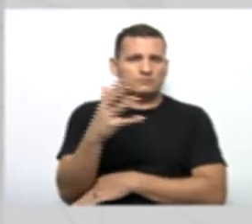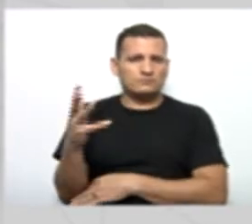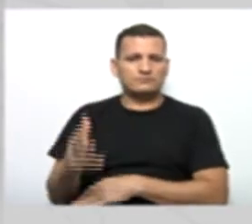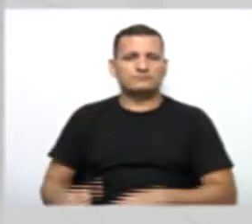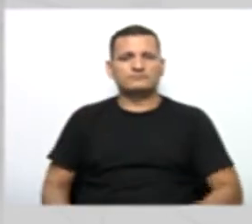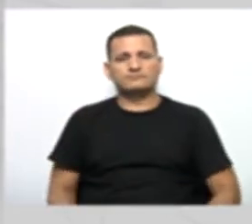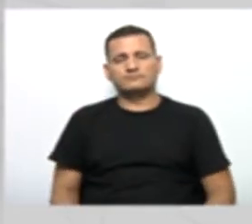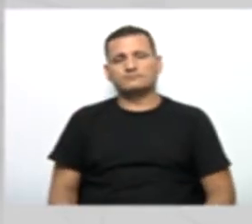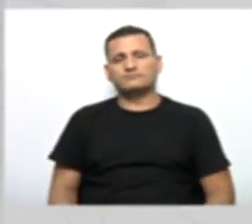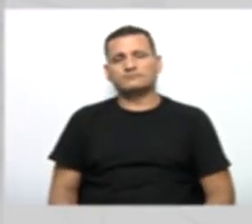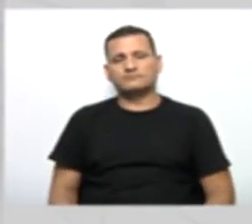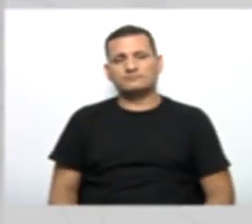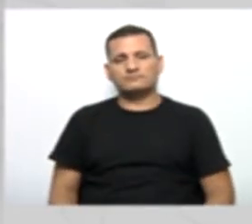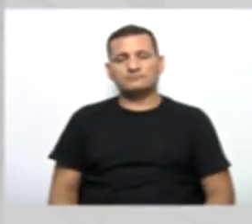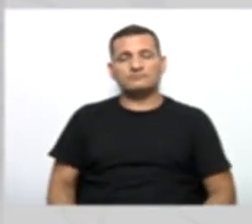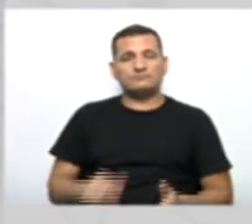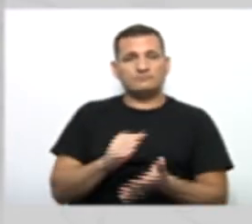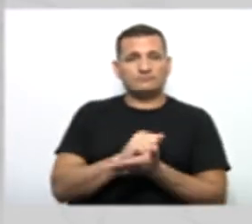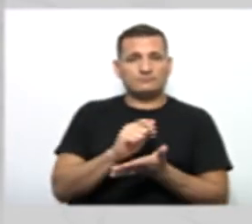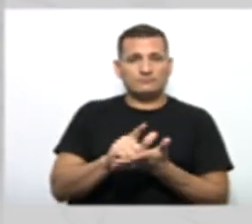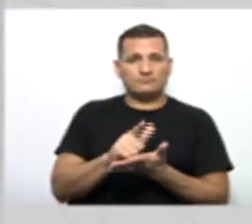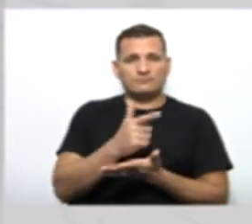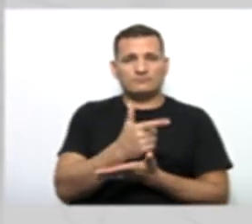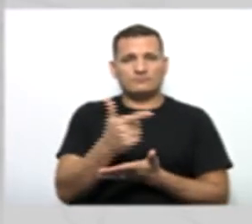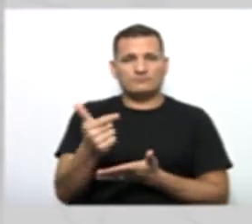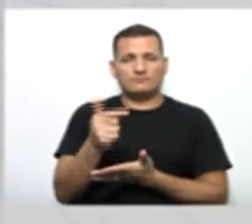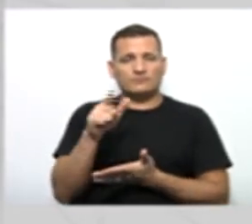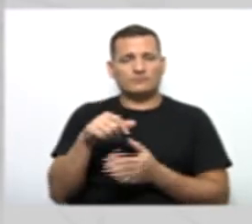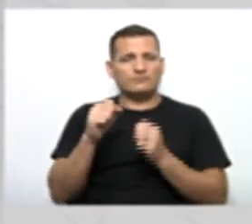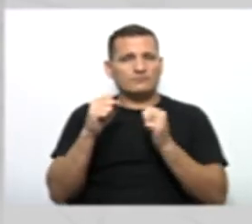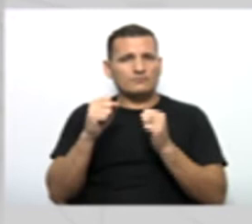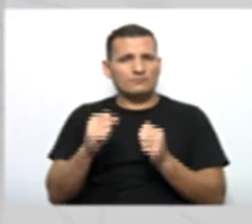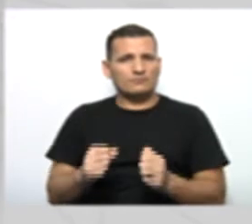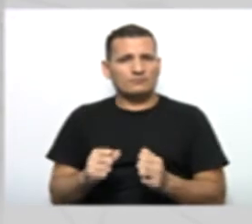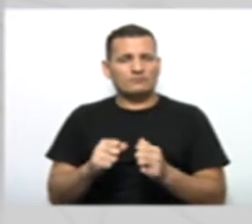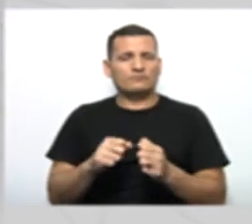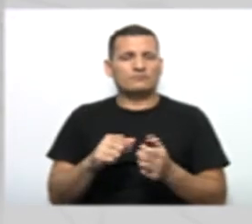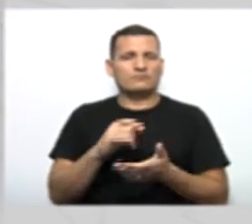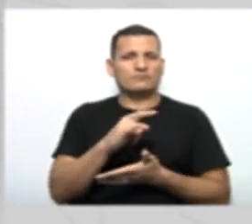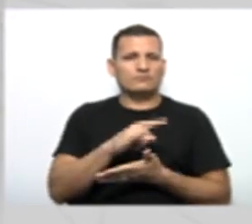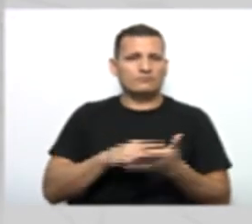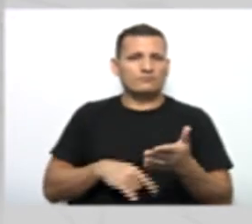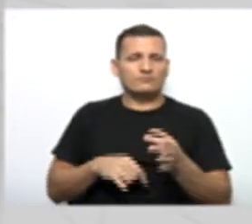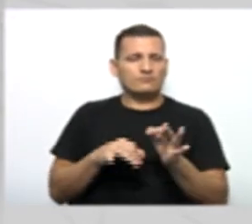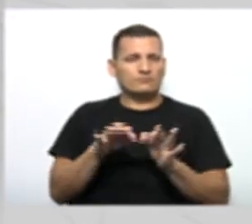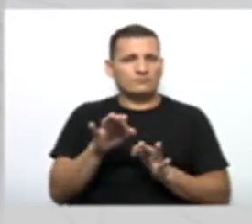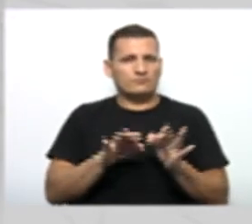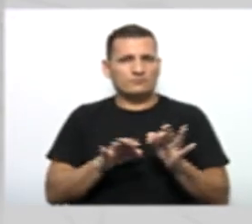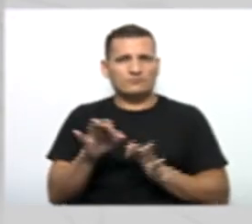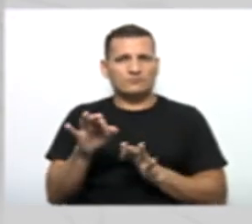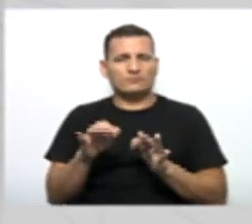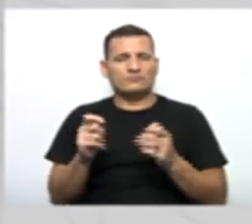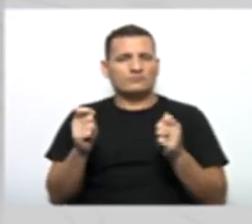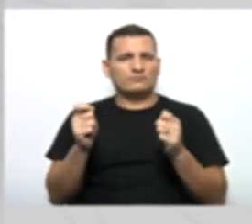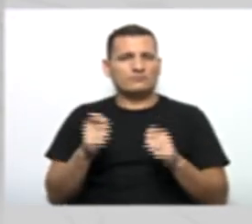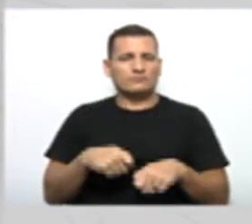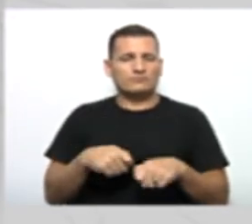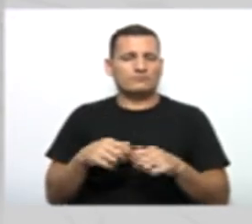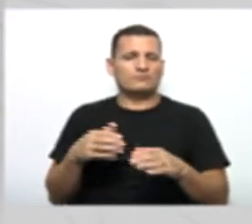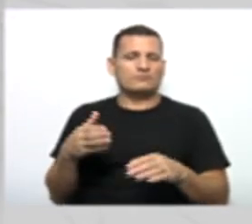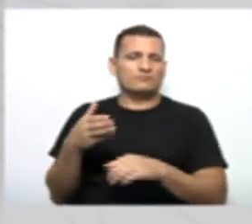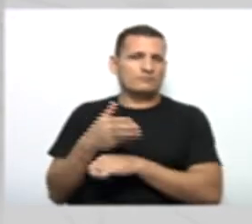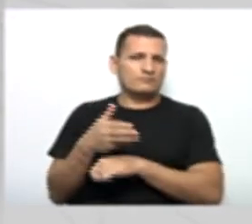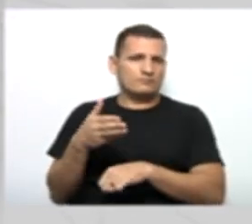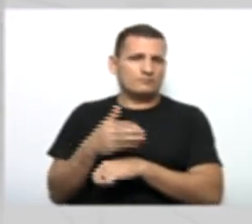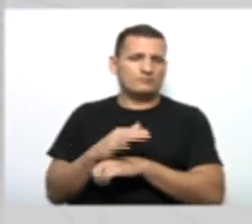Então, a Agenda 21 ela é, acima de tudo, um poderoso instrumento de planejamento que permite a participação